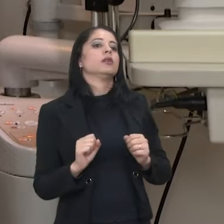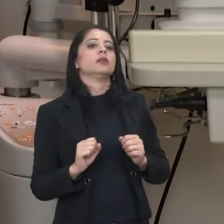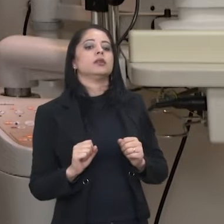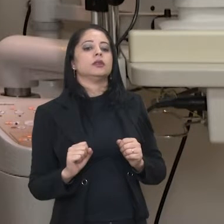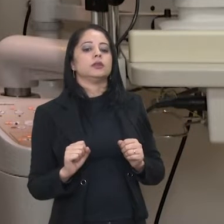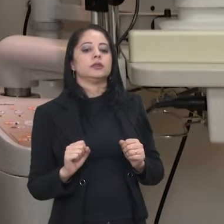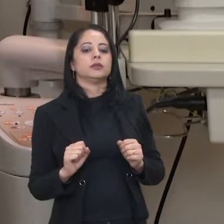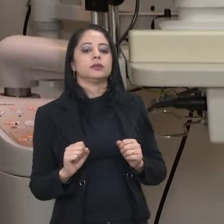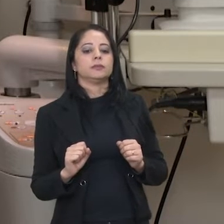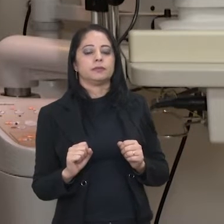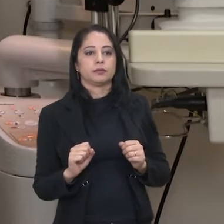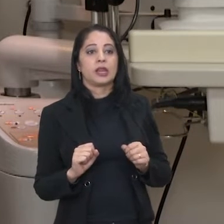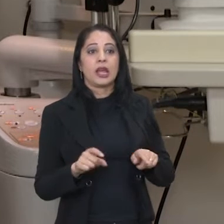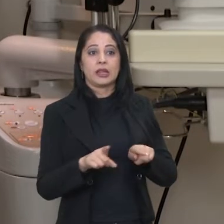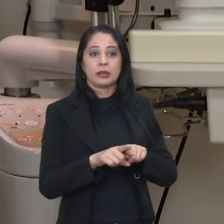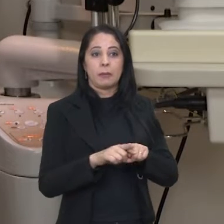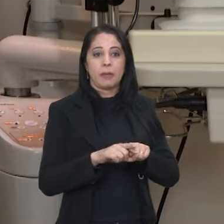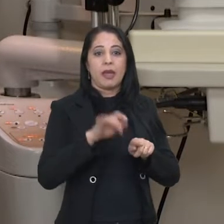pressão intraocular,